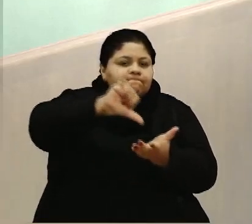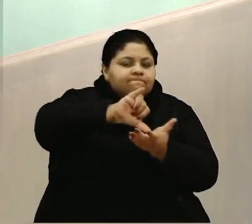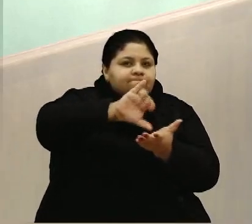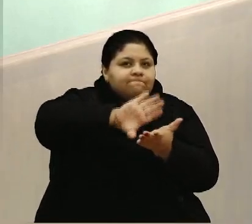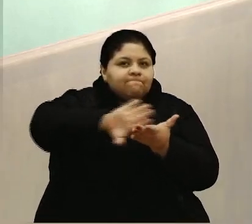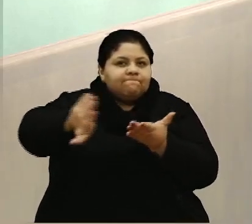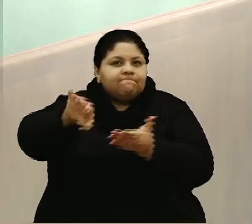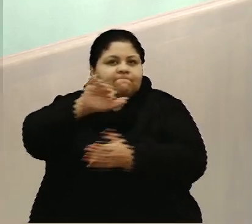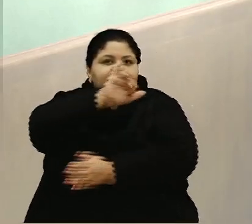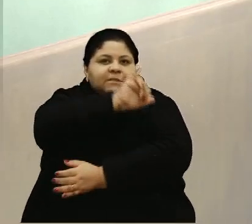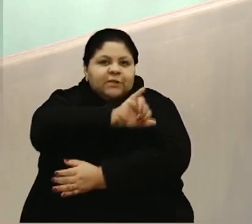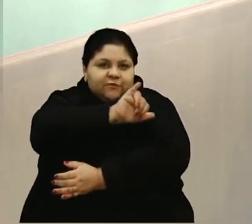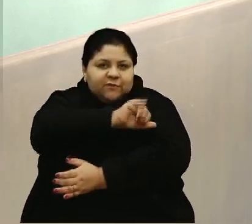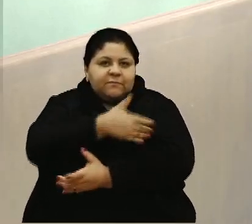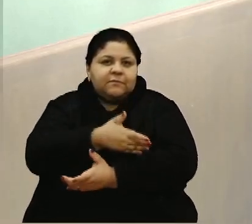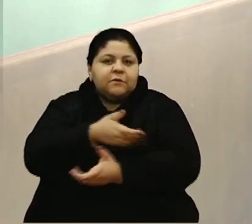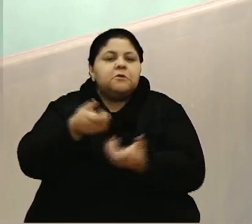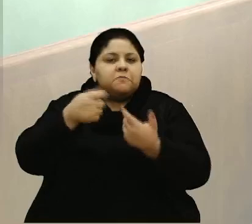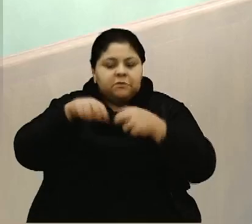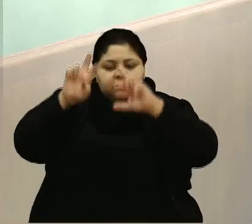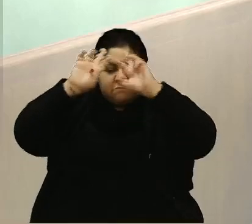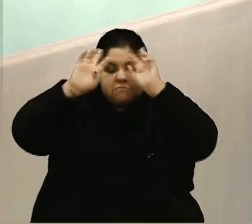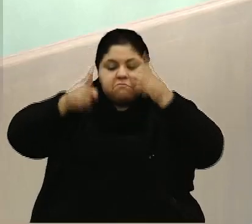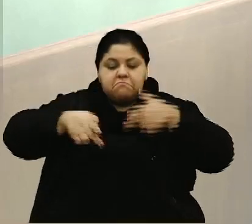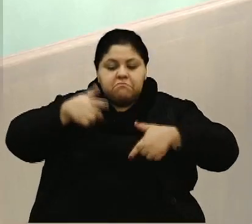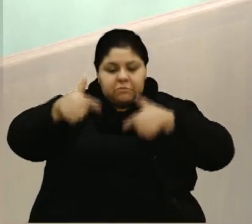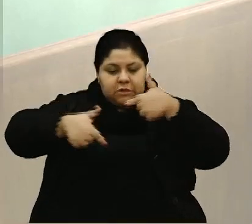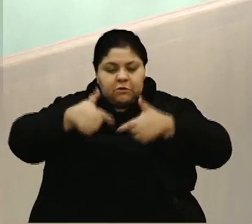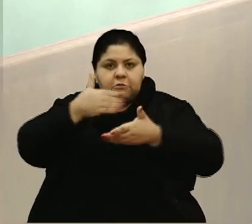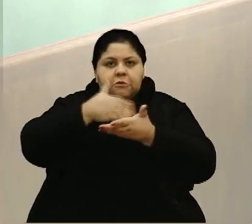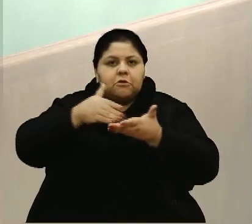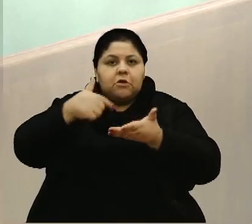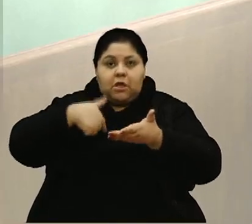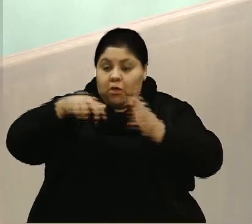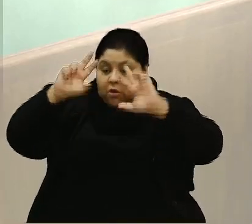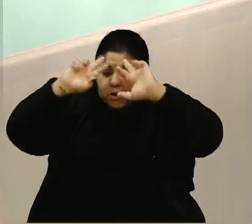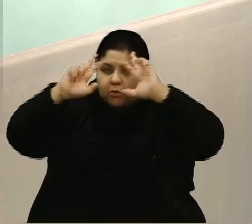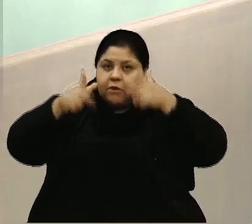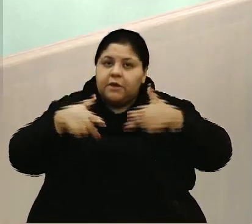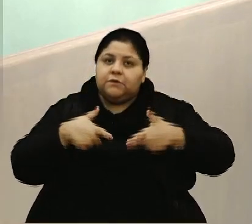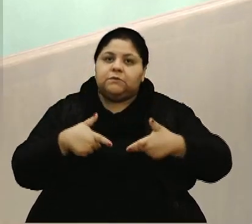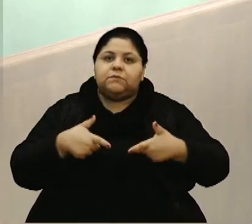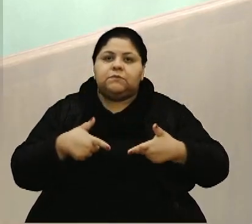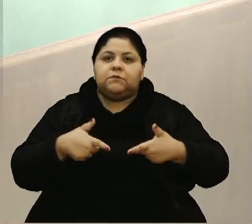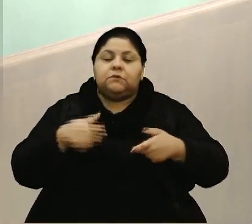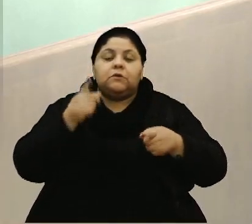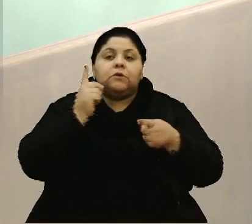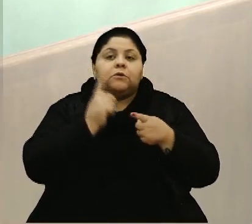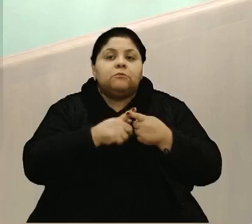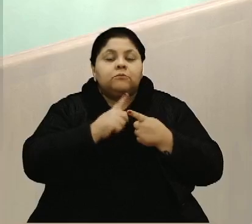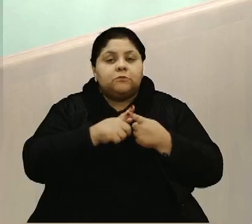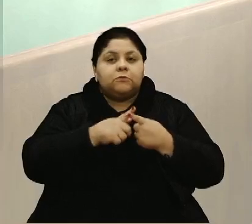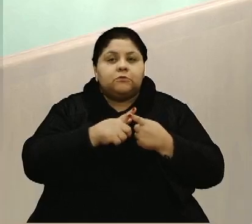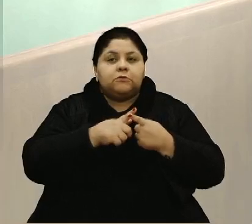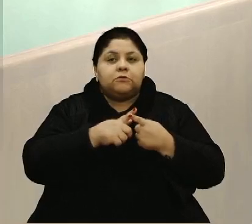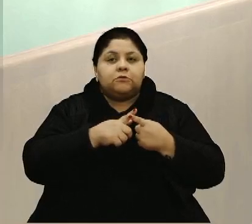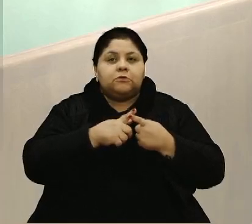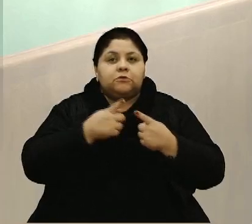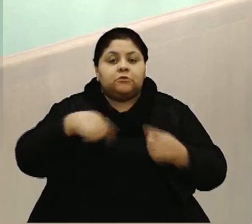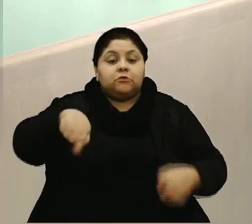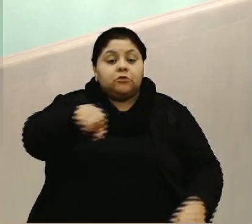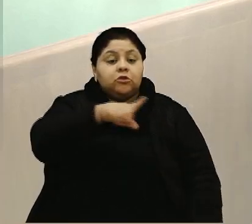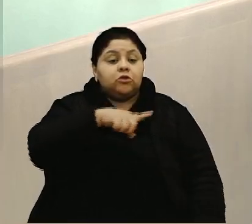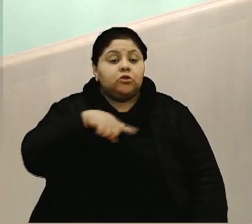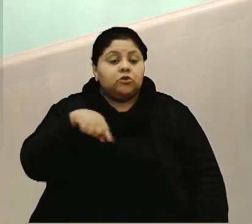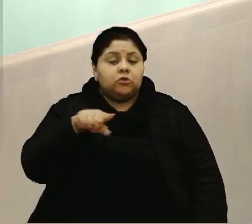farmácias. Eu acho que a gente precisa reconhecer o trabalho da secretária. Eu reconheço. Por quê? Porque nós